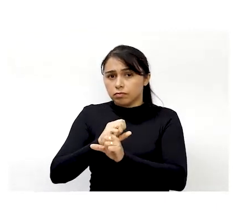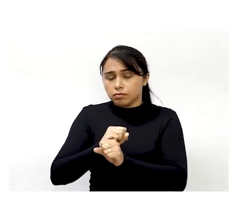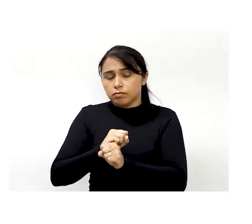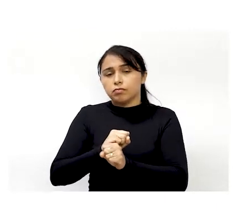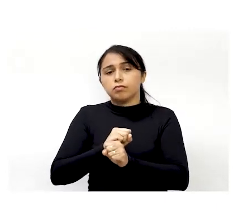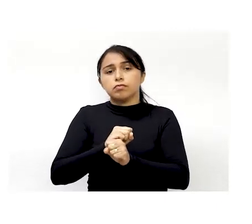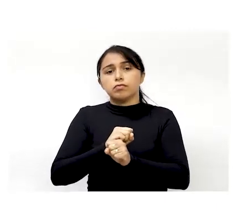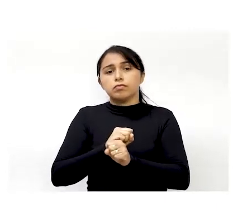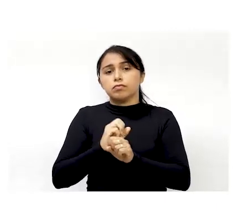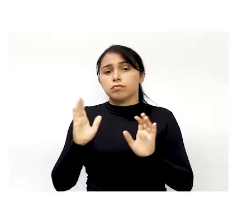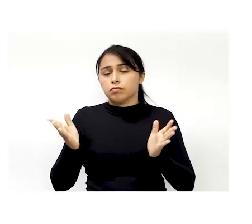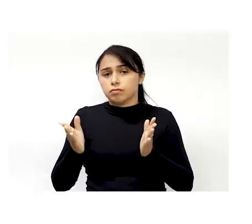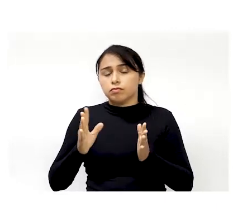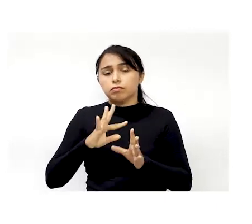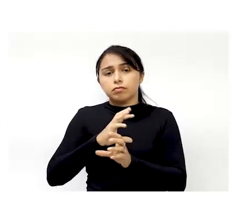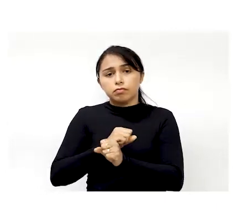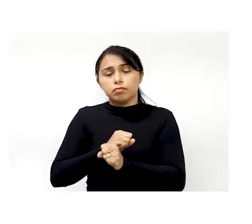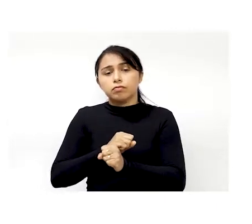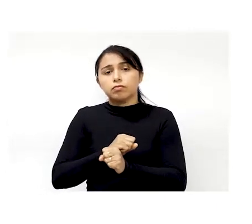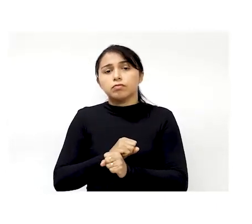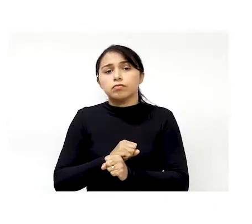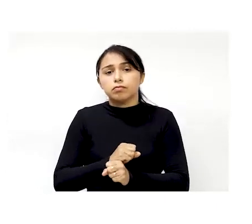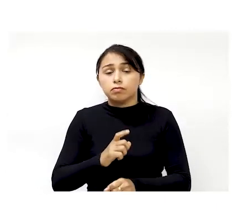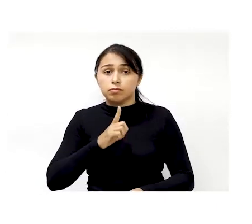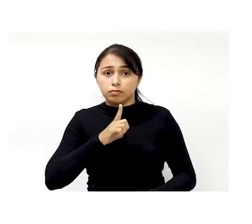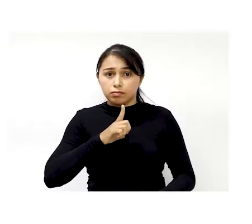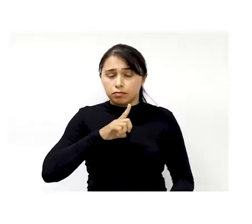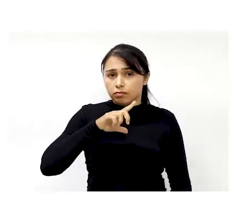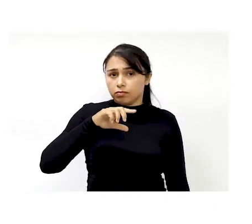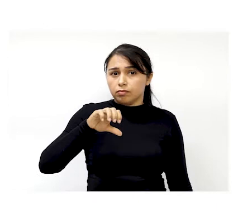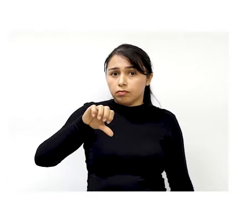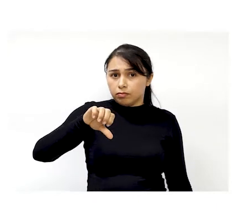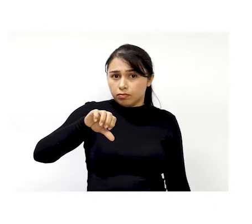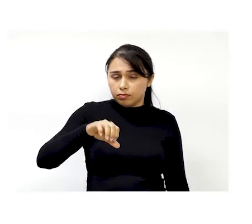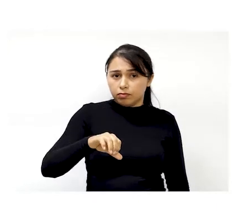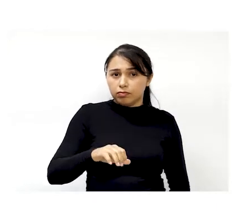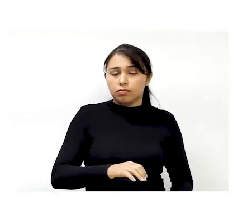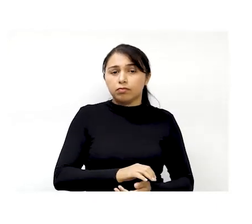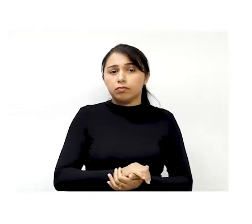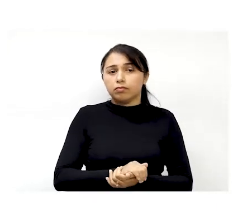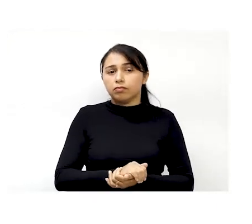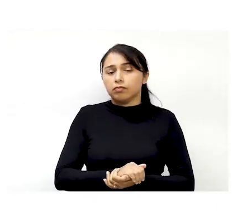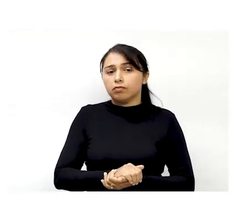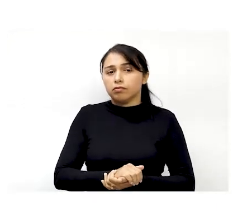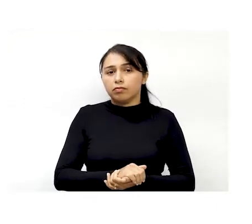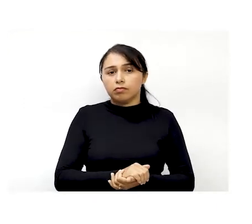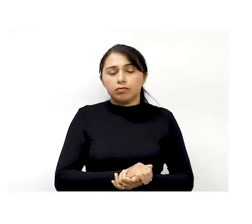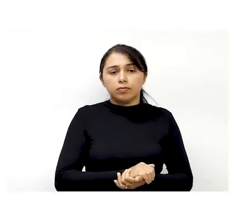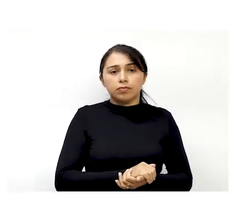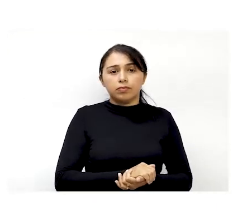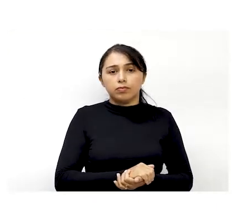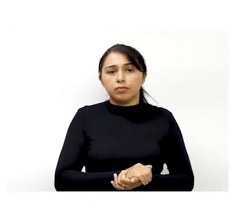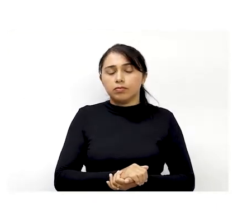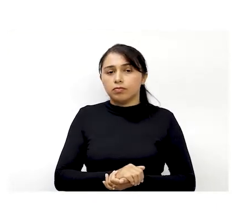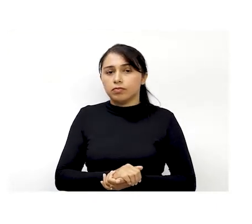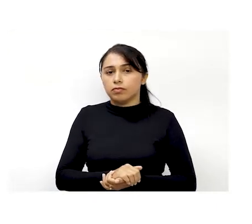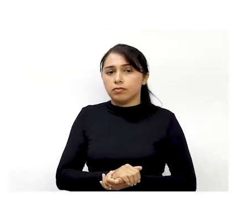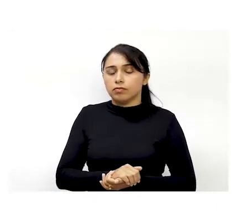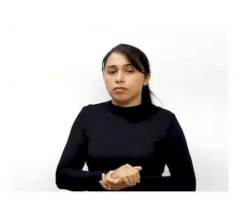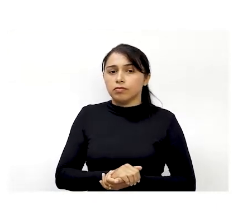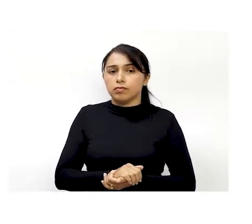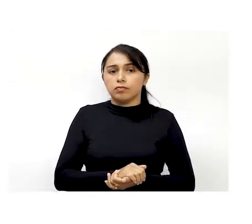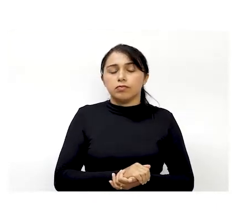53. 7 vezes 7, 49, vai 4, né? 7 vezes 7, 49, mais 4,